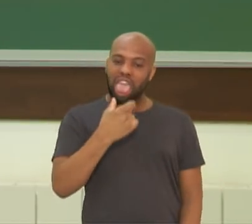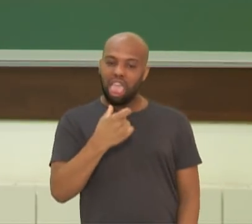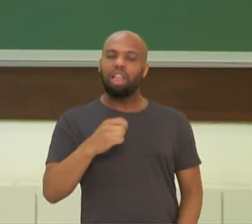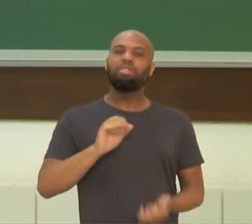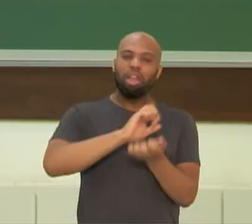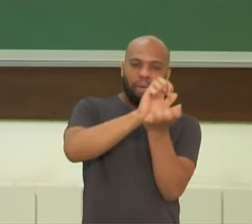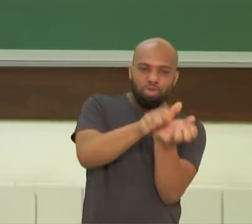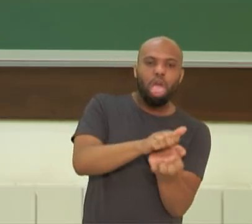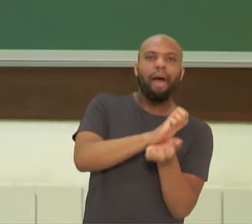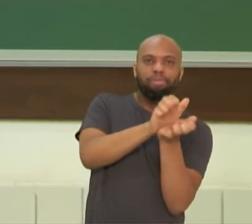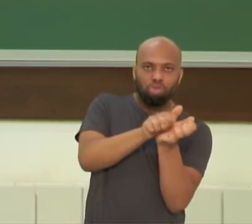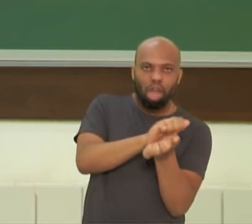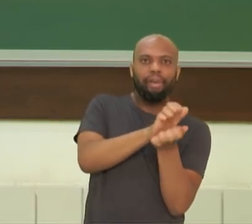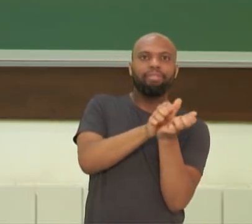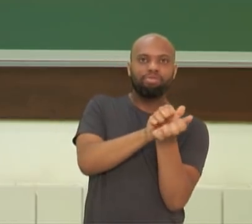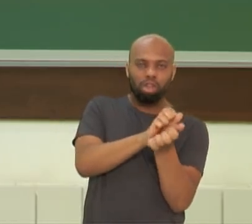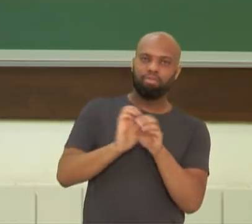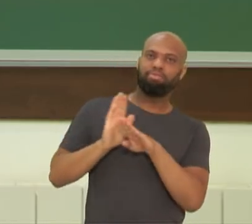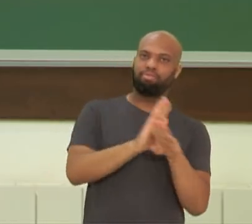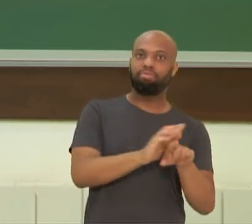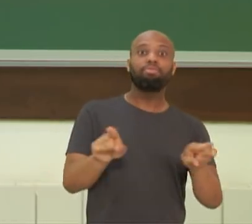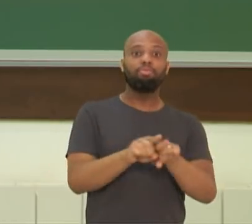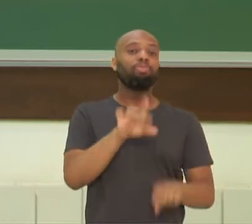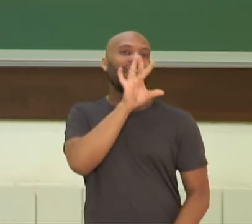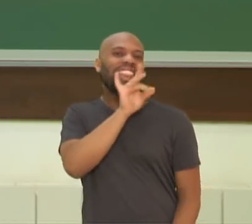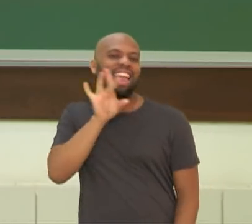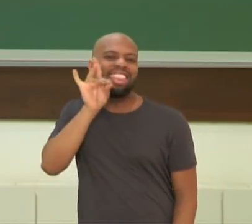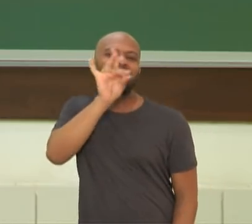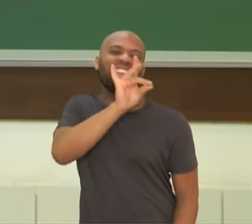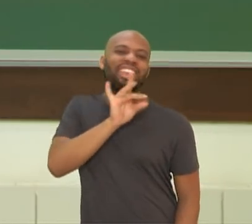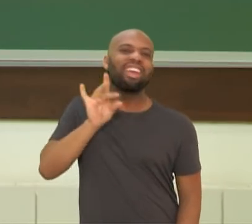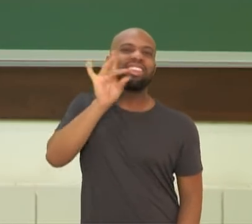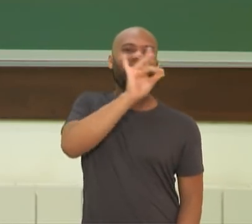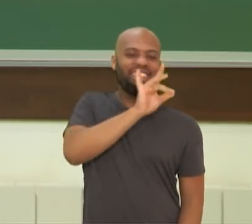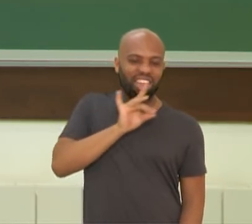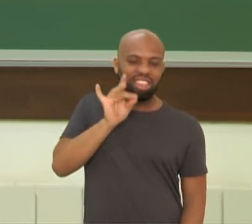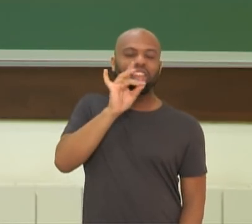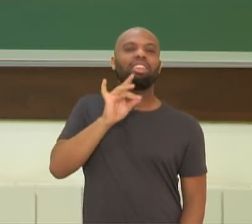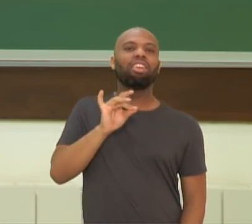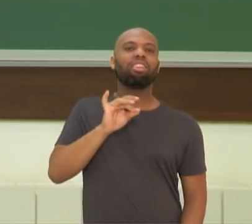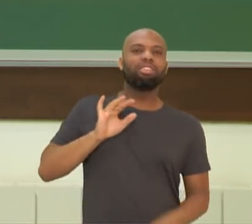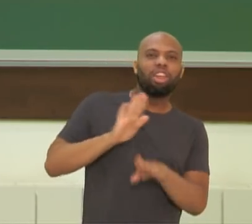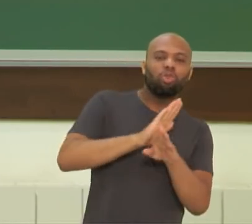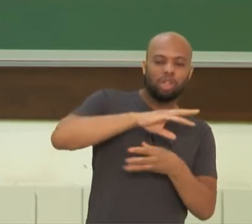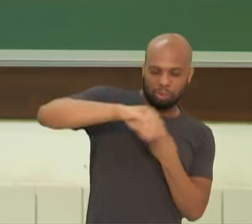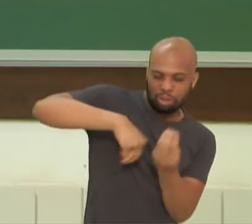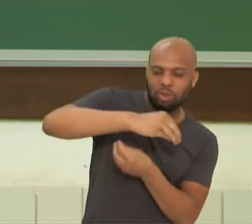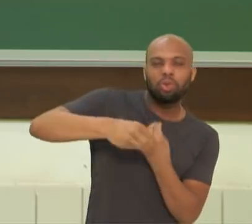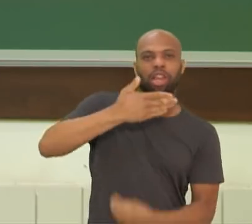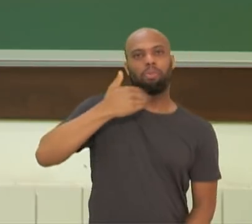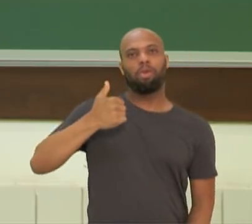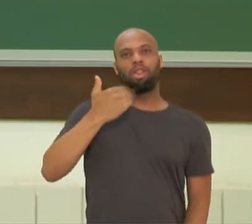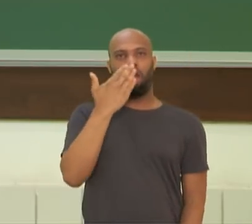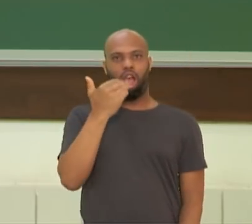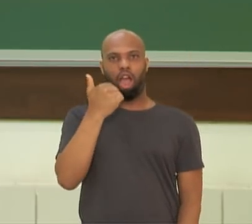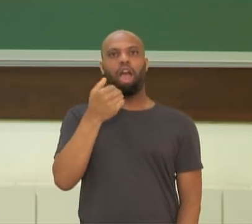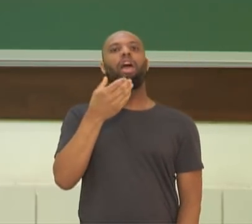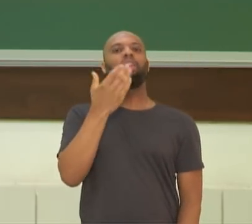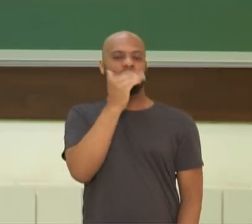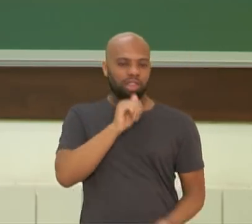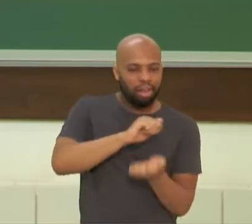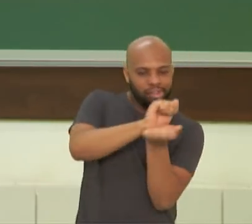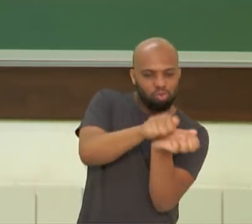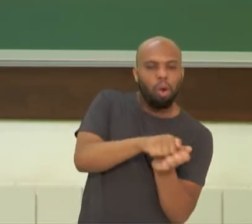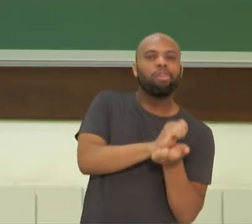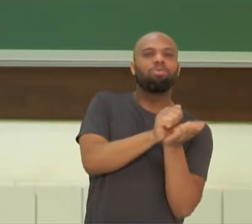processo. Nós temos ainda a saliva, que vai umedecer, ajudar a misturar melhor esses alimentos, tá? Então,